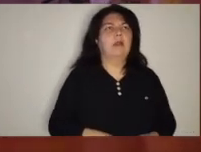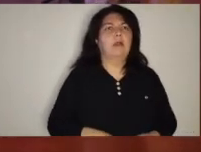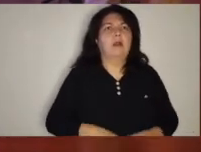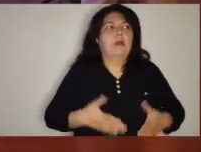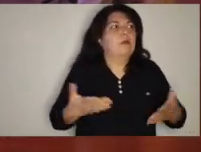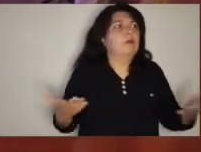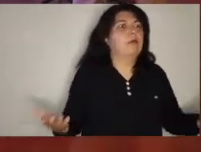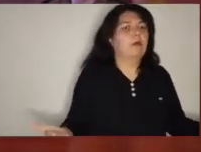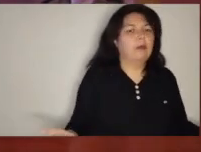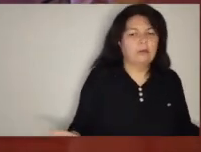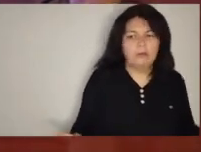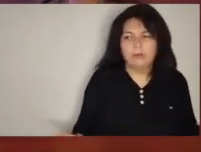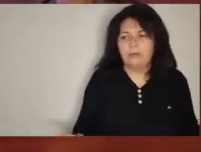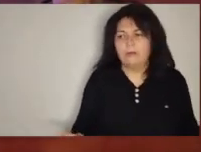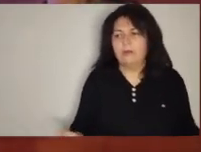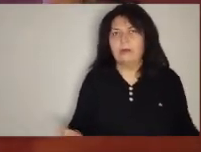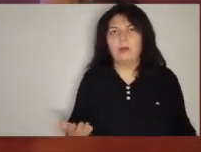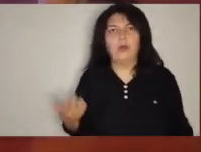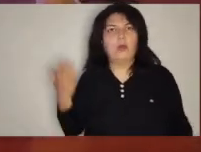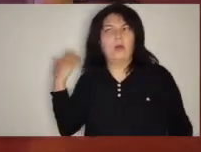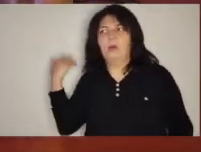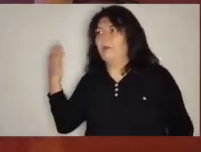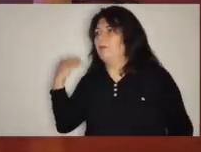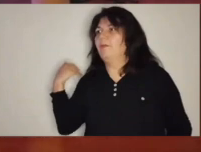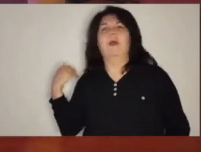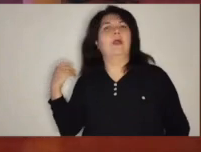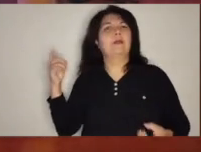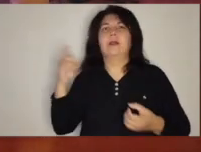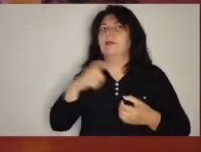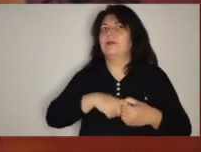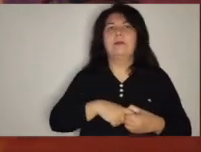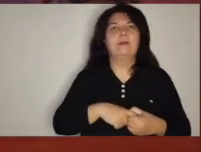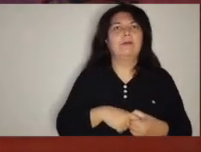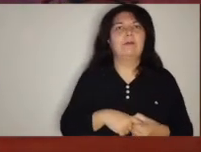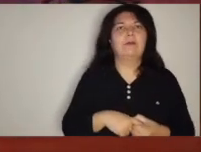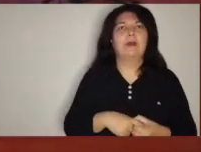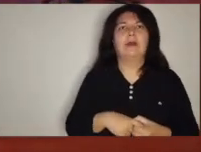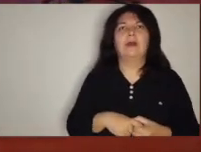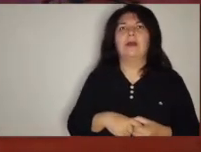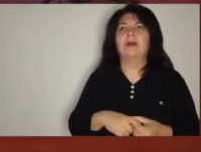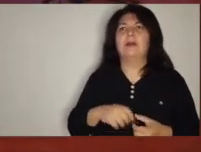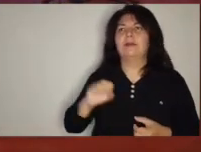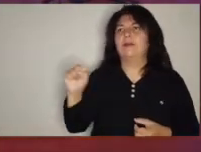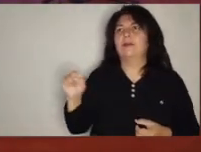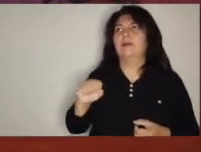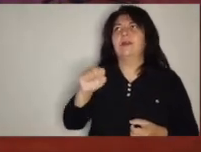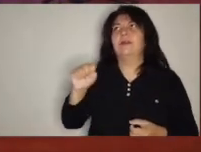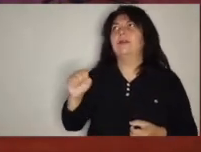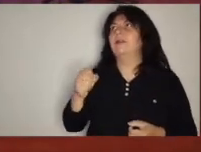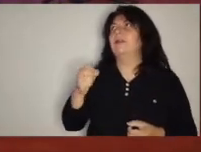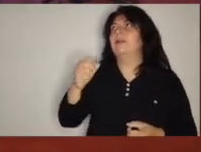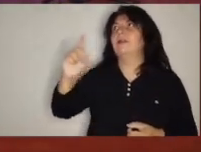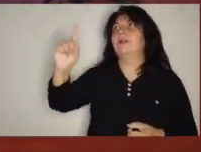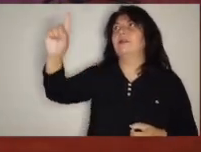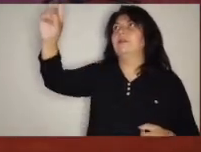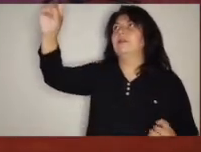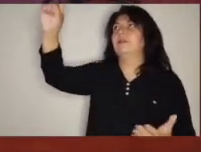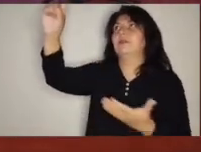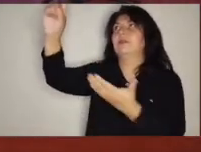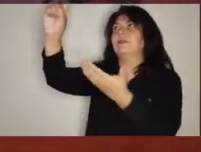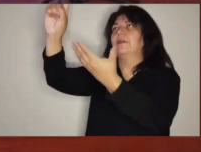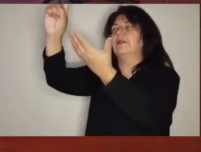irei, se eu não tenho pra onde voltar? Só tenho você,